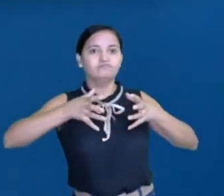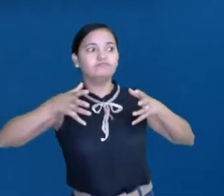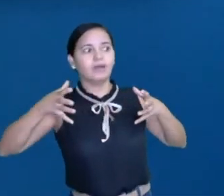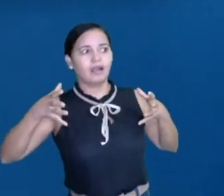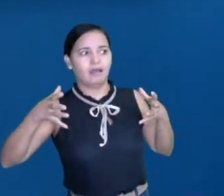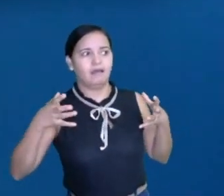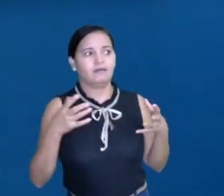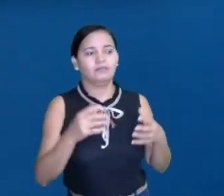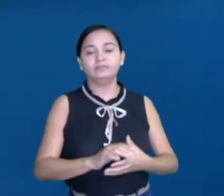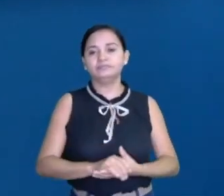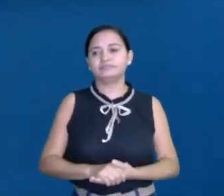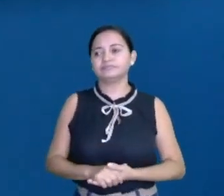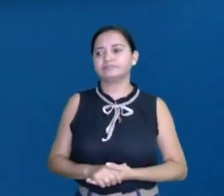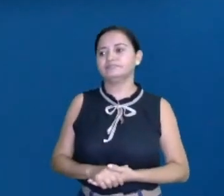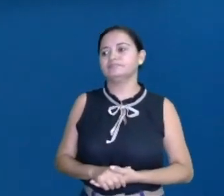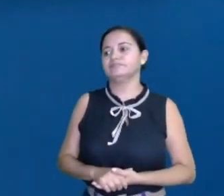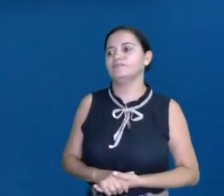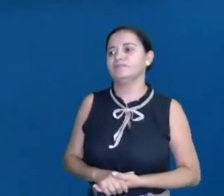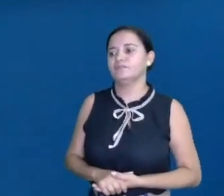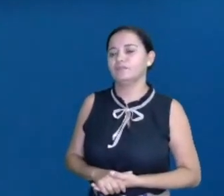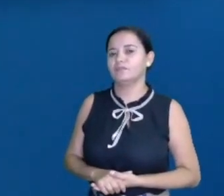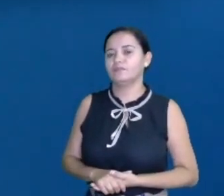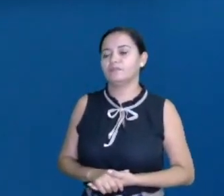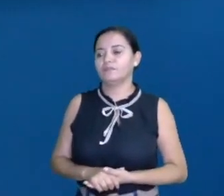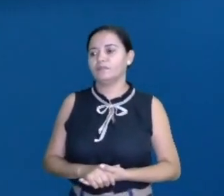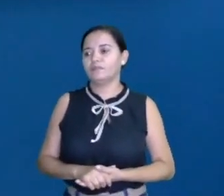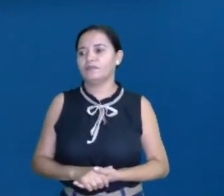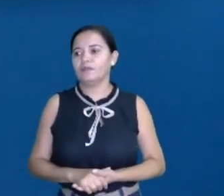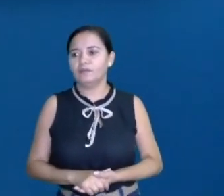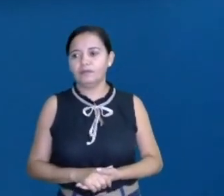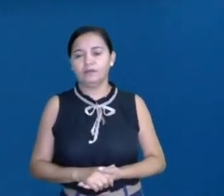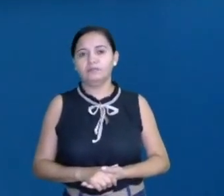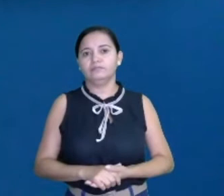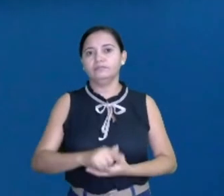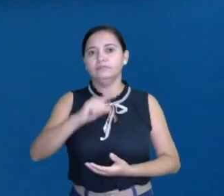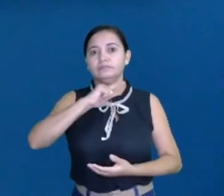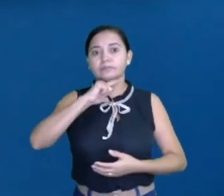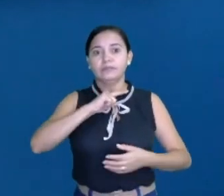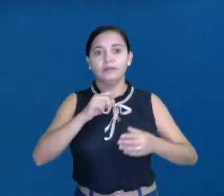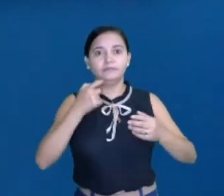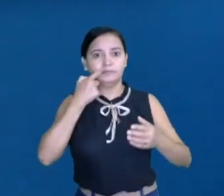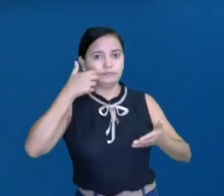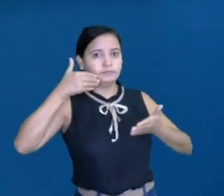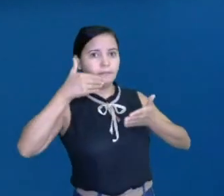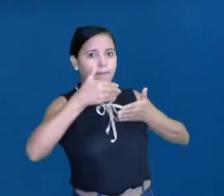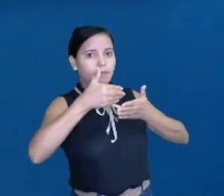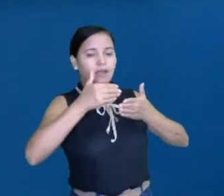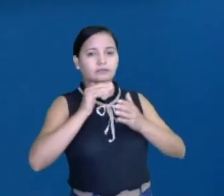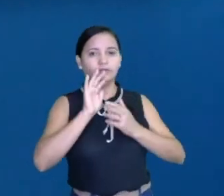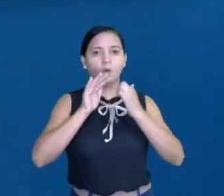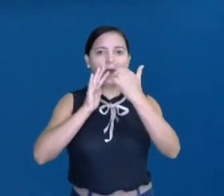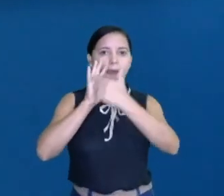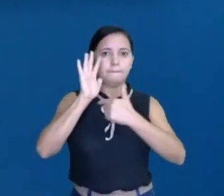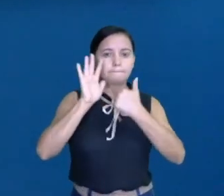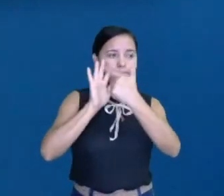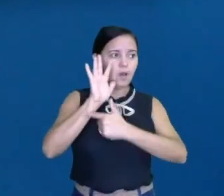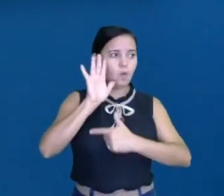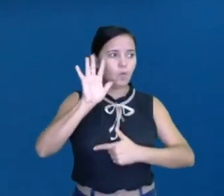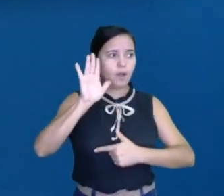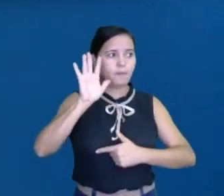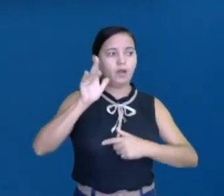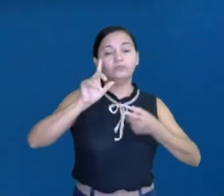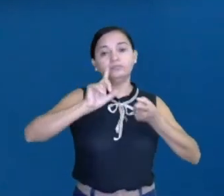também as fáscias, que são regiões que ficam próximas aos pés e às mãos também. Regiões